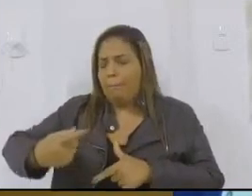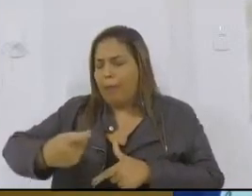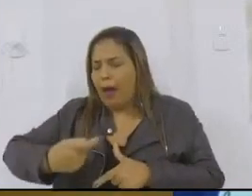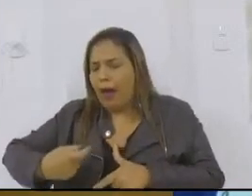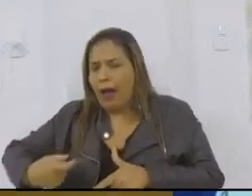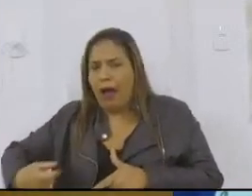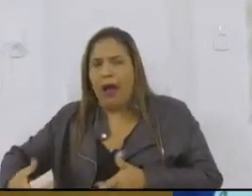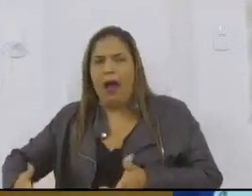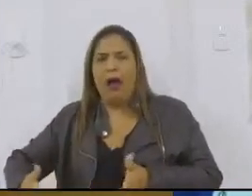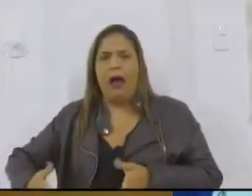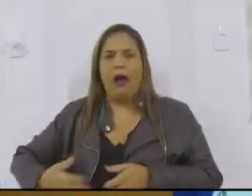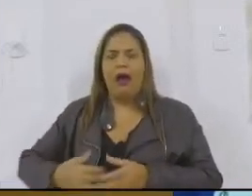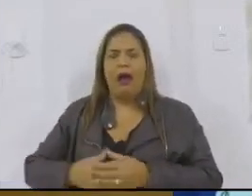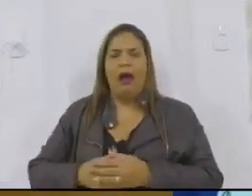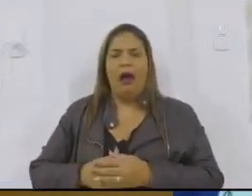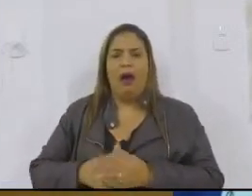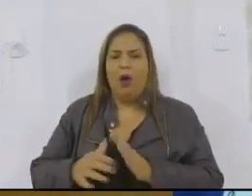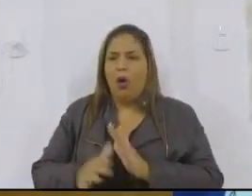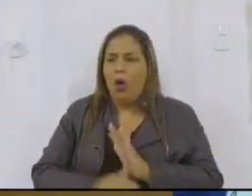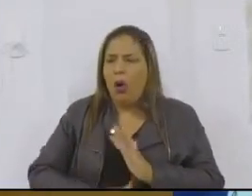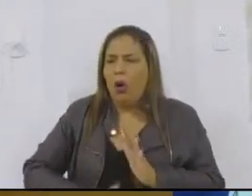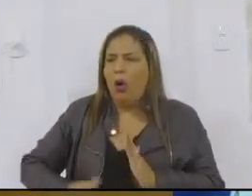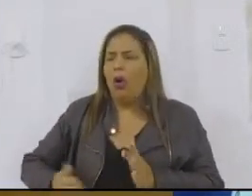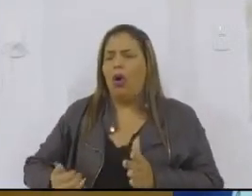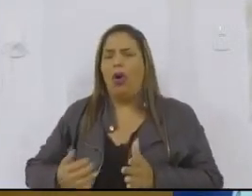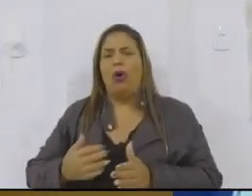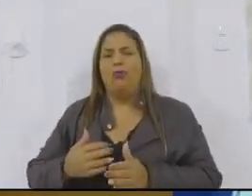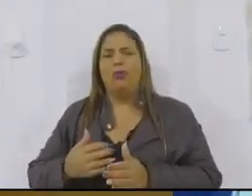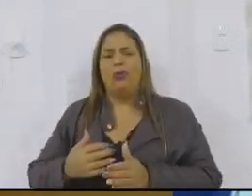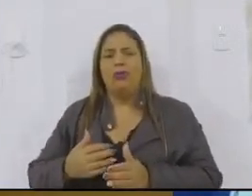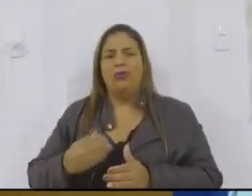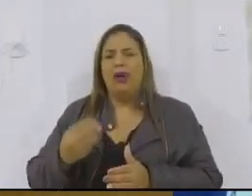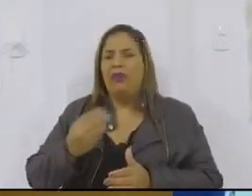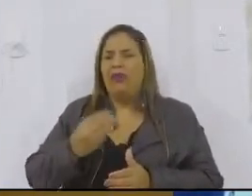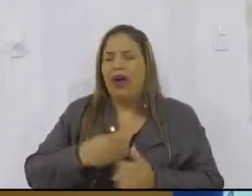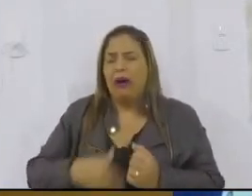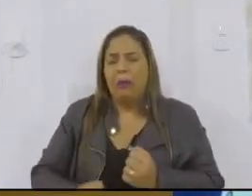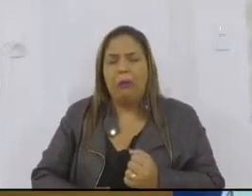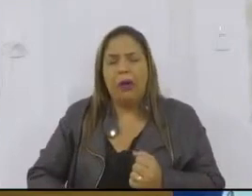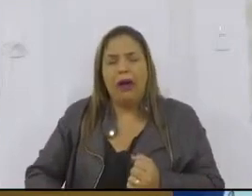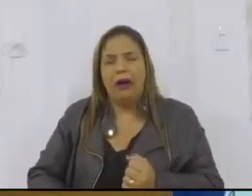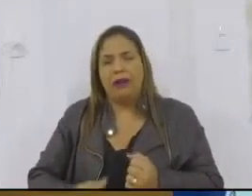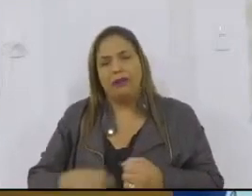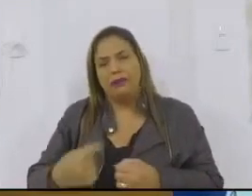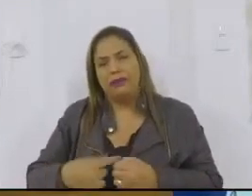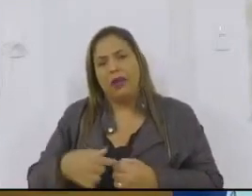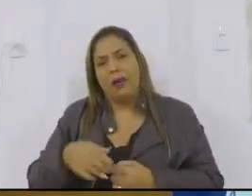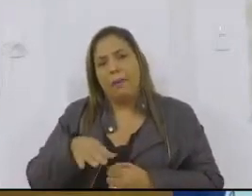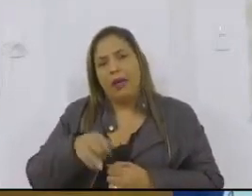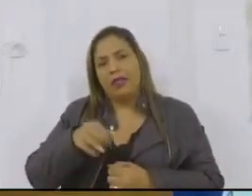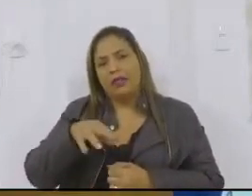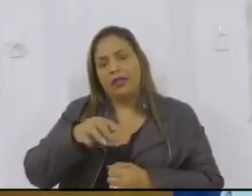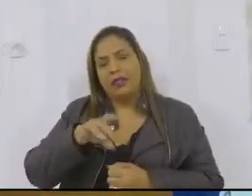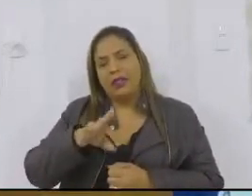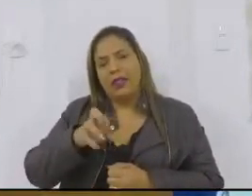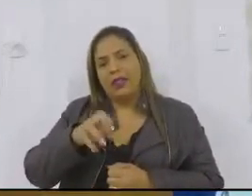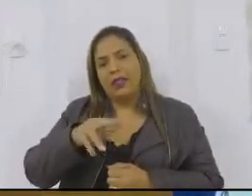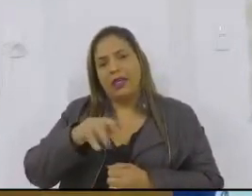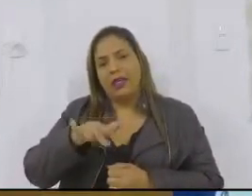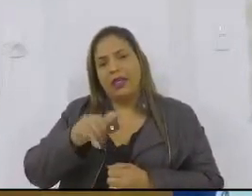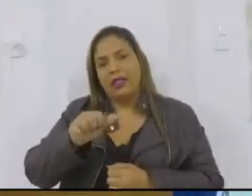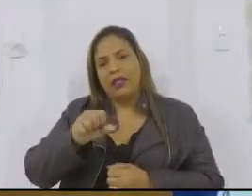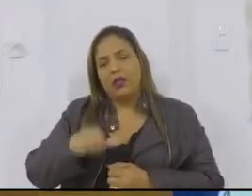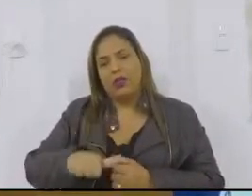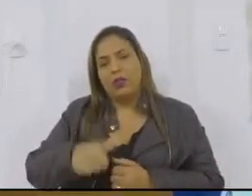muito deficitária quando é o atendimento para aquele bairro do Bandeirante 1. Então, eu peço que o governo consiga avaliar o mais